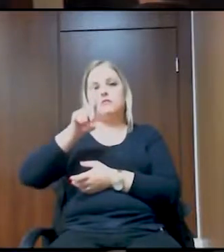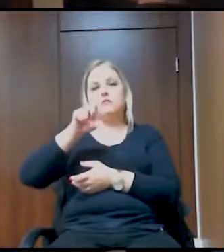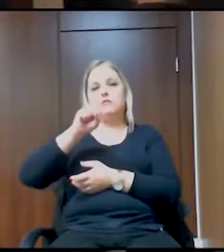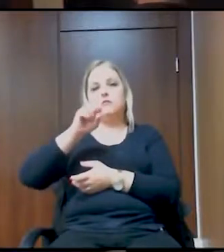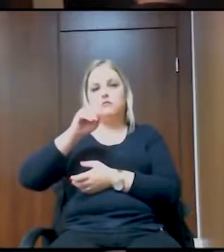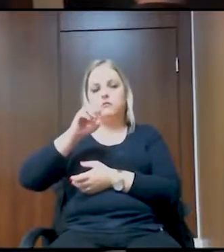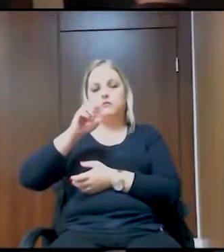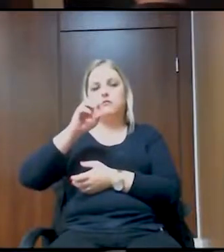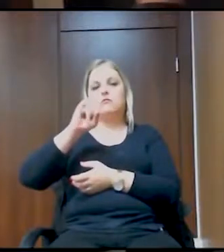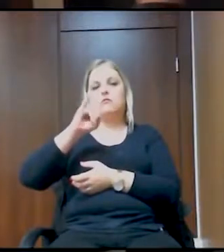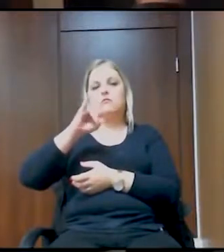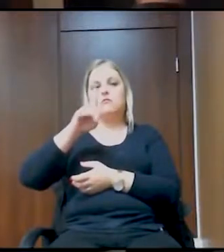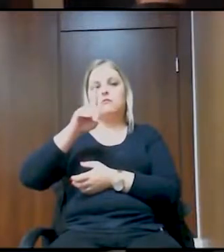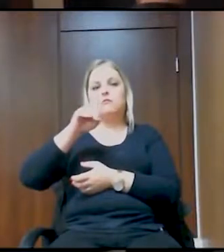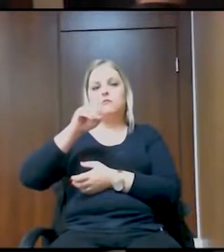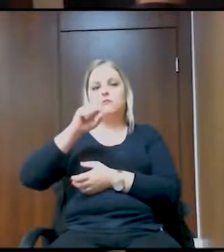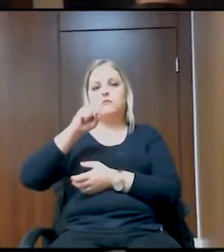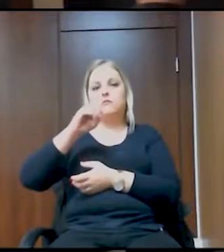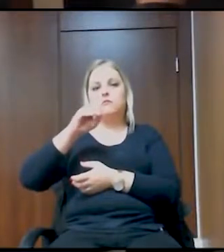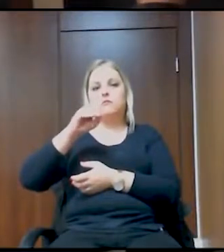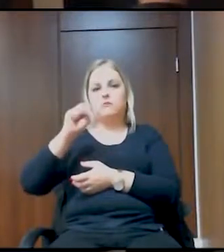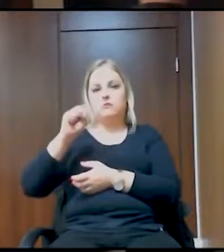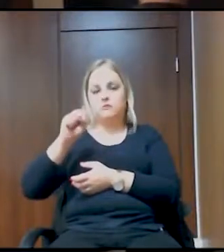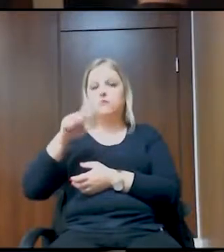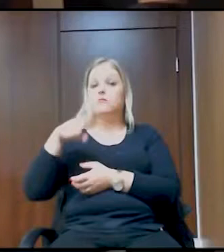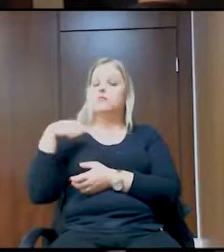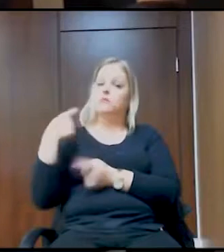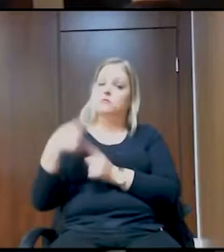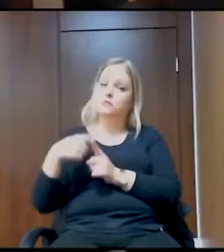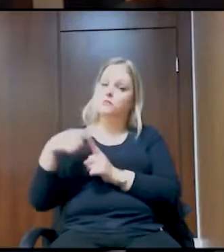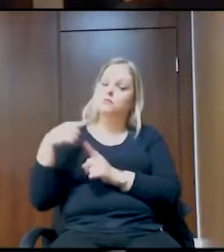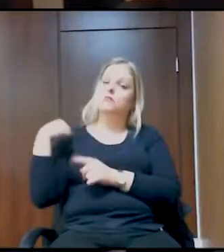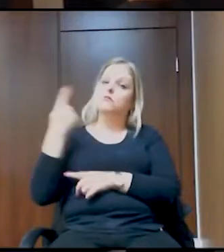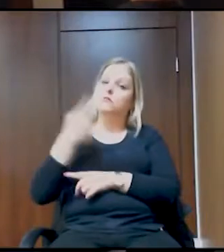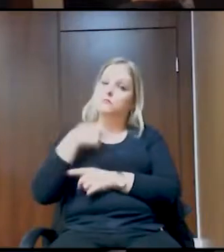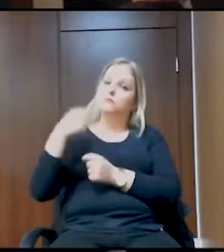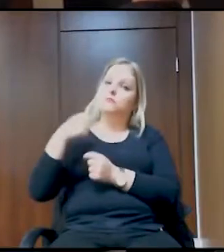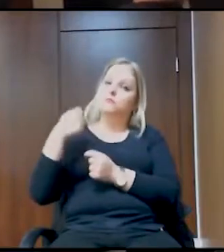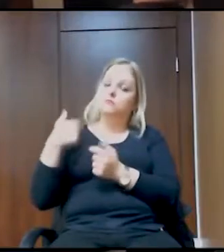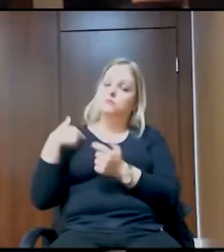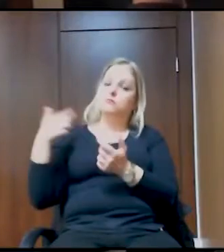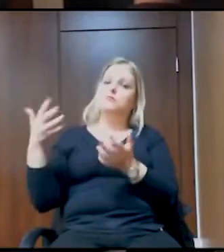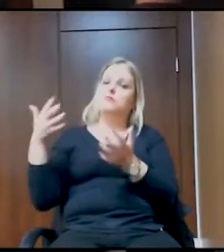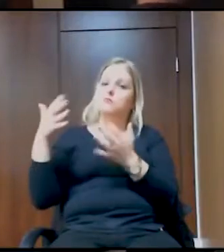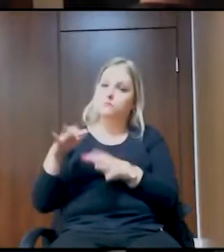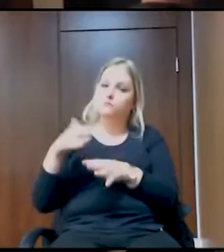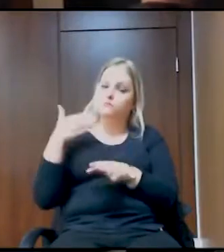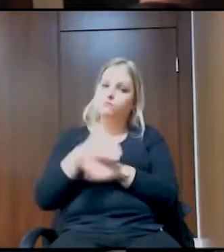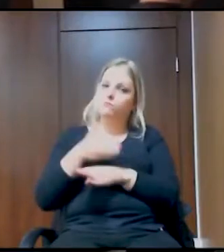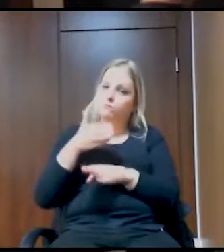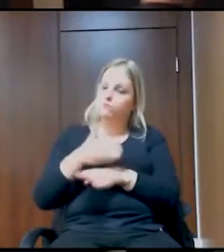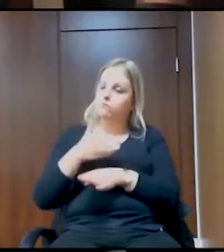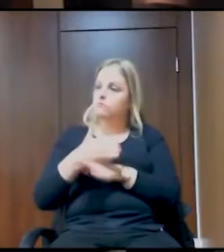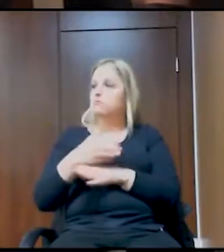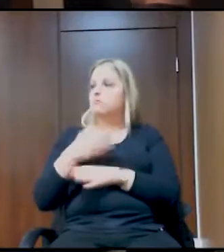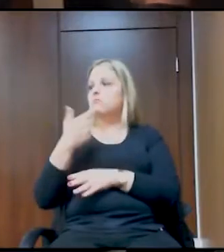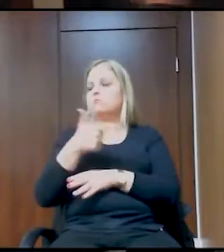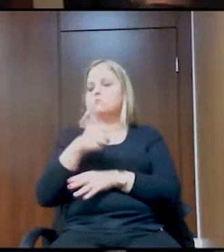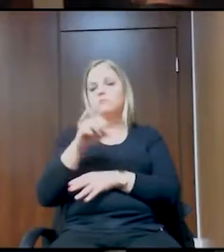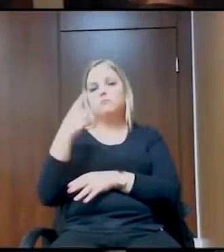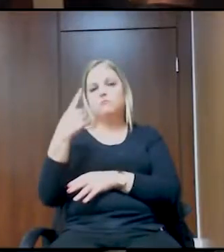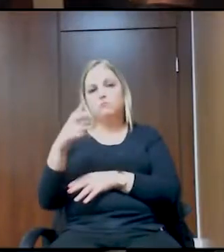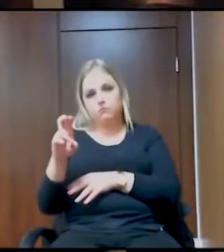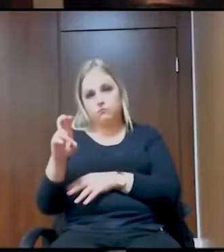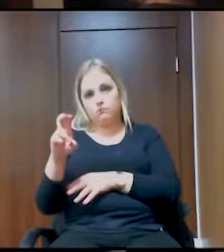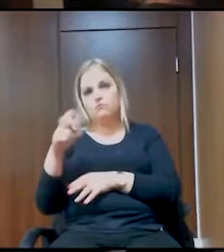acredito assim, a gente, outra coisa, a gente participou da licitação em 2015. A